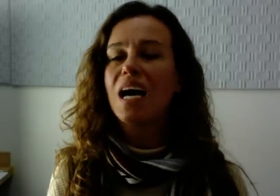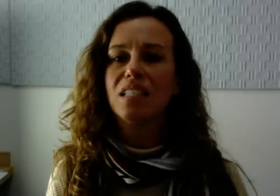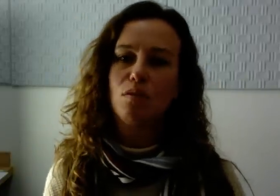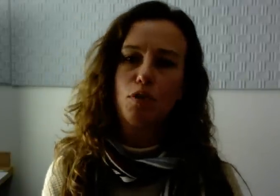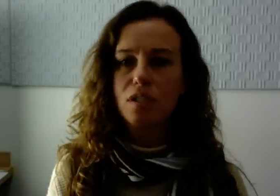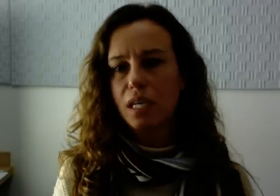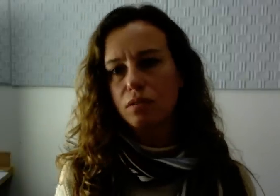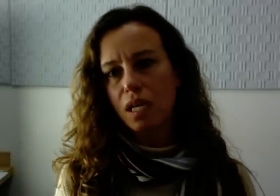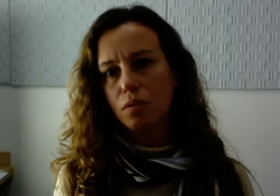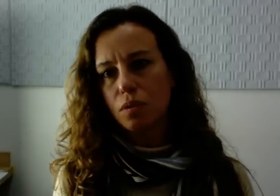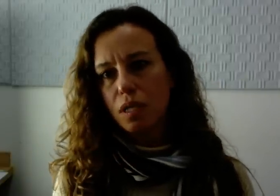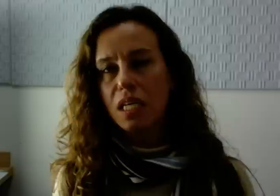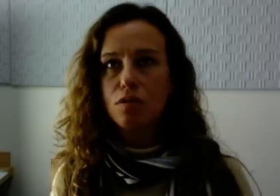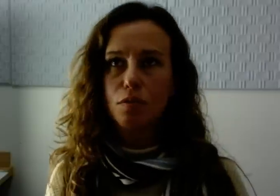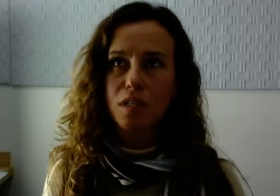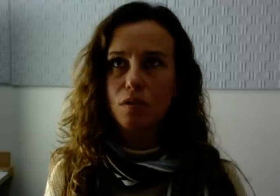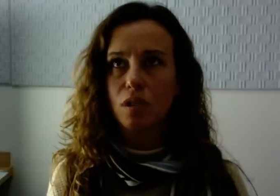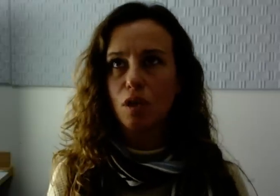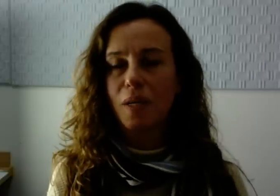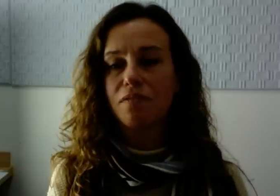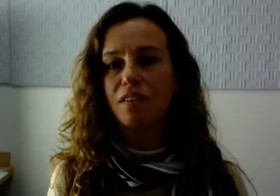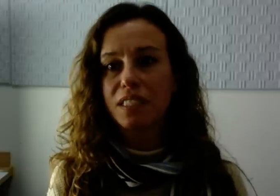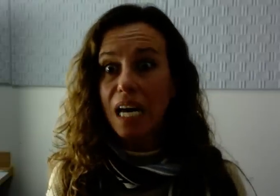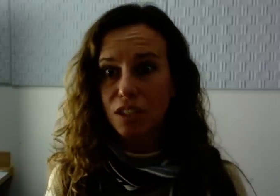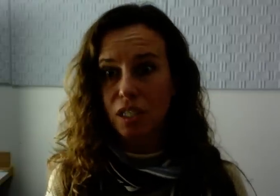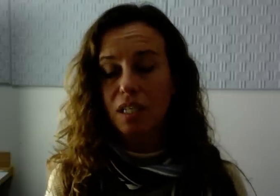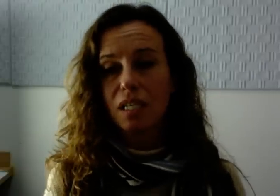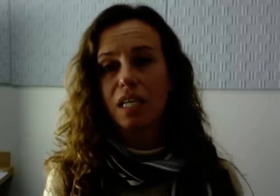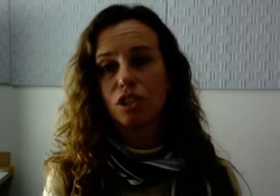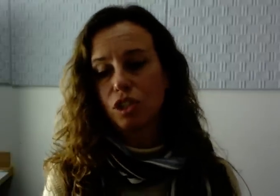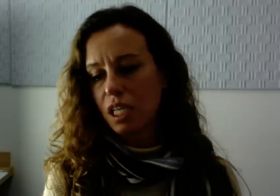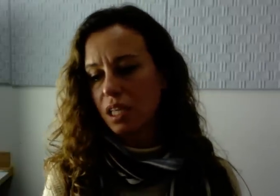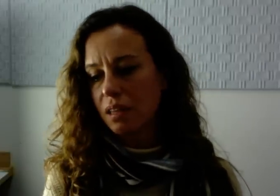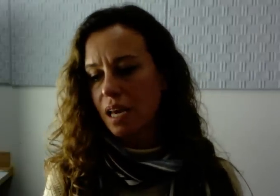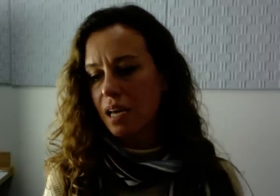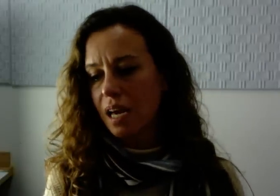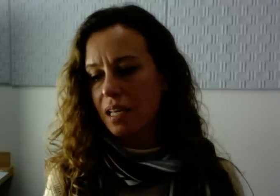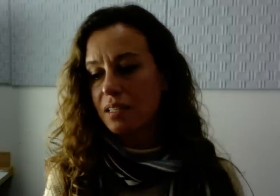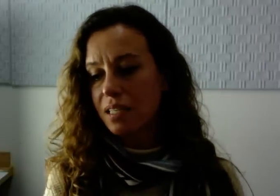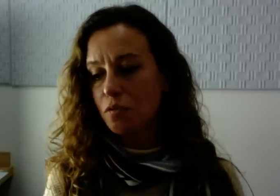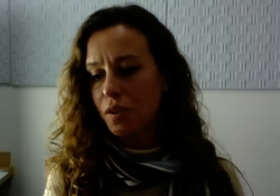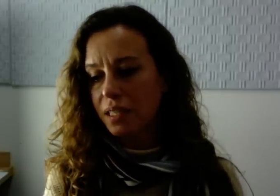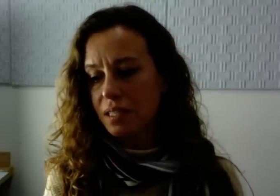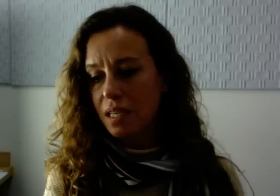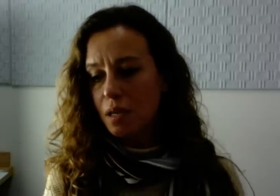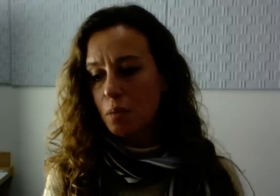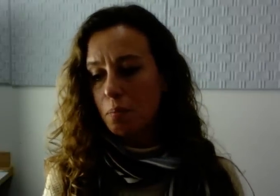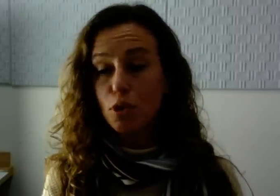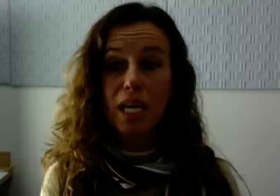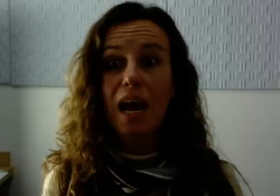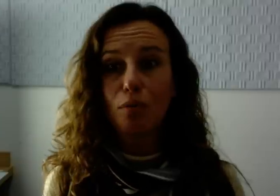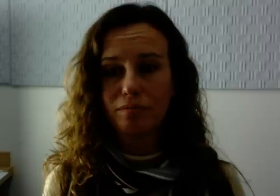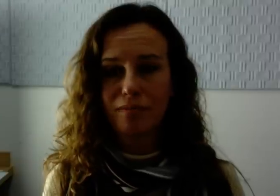ou Ah então eu vou dizer que eu tenho isso eu vou dizer que eu sou negro para levar vantagem né a gente tem que tentar as leis são feitas